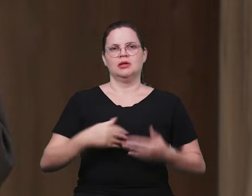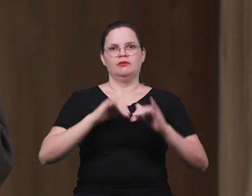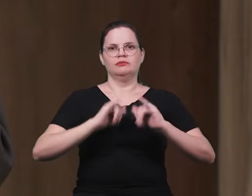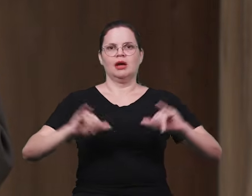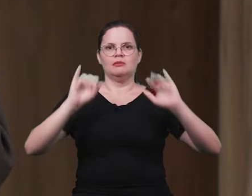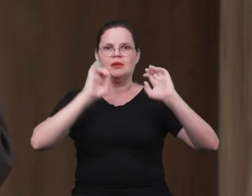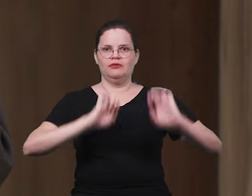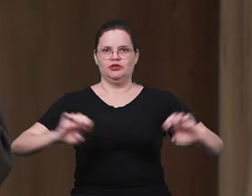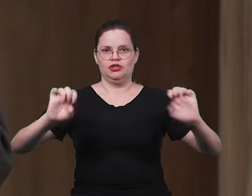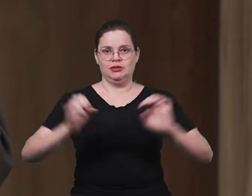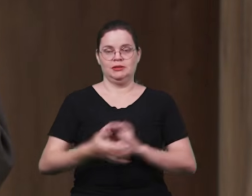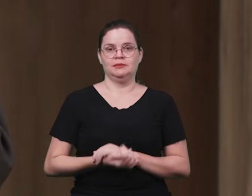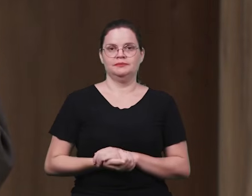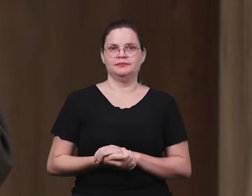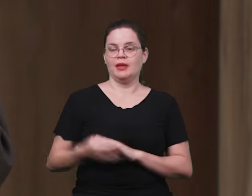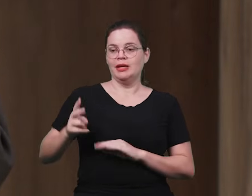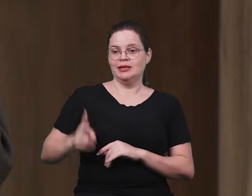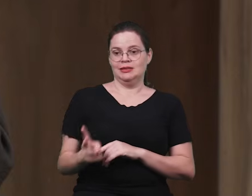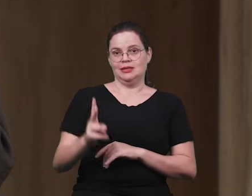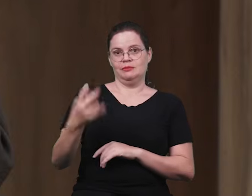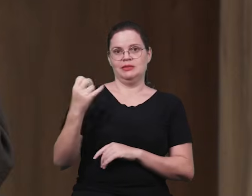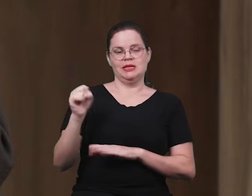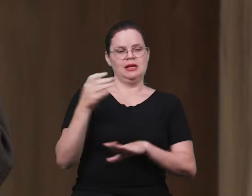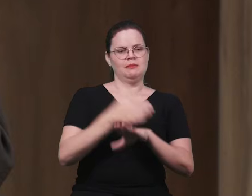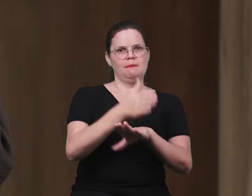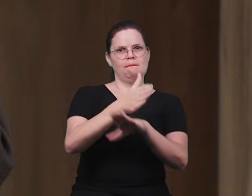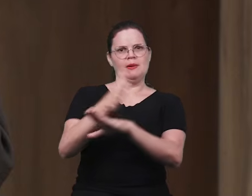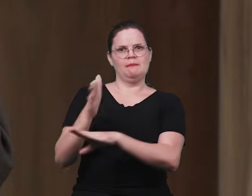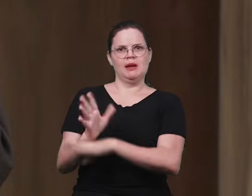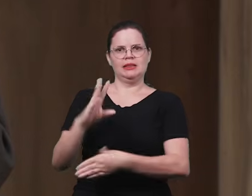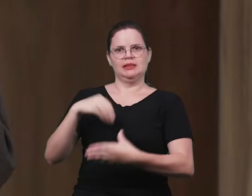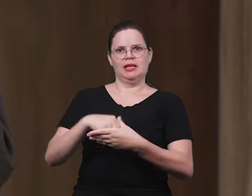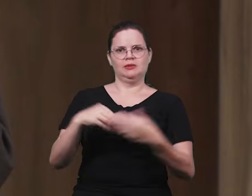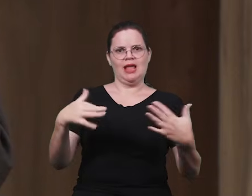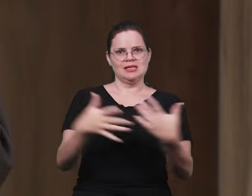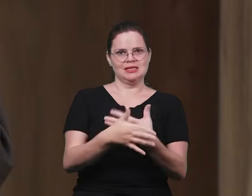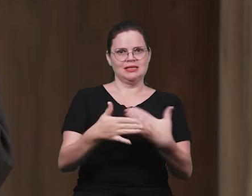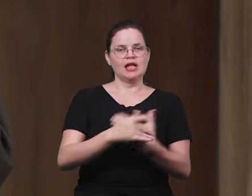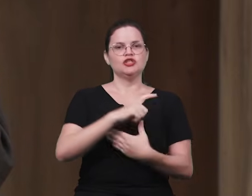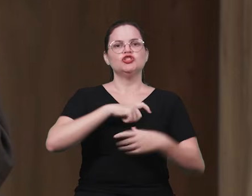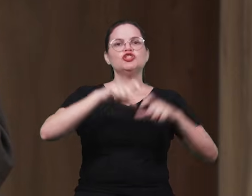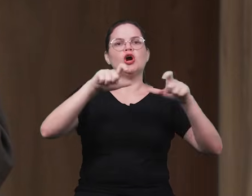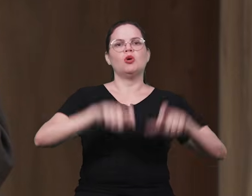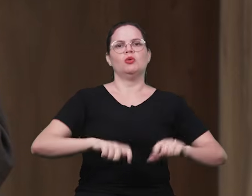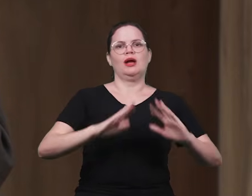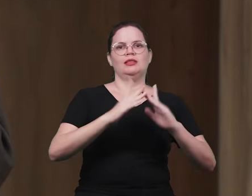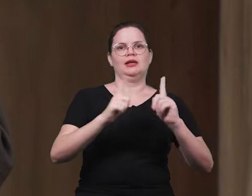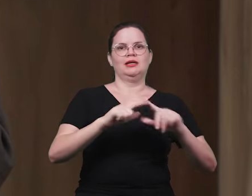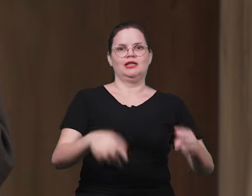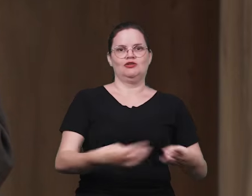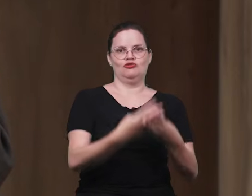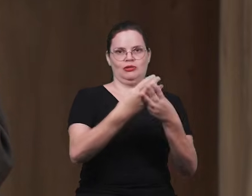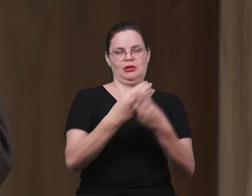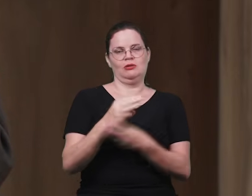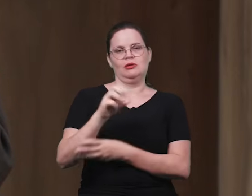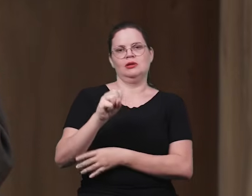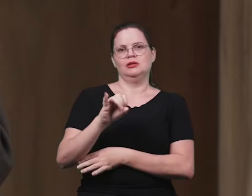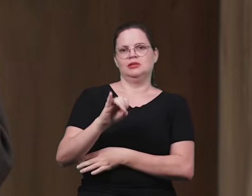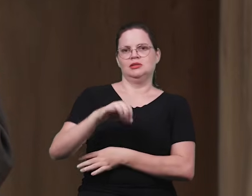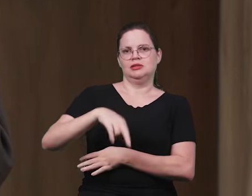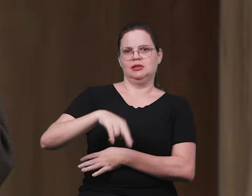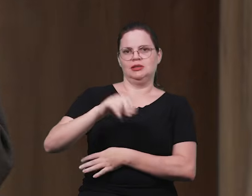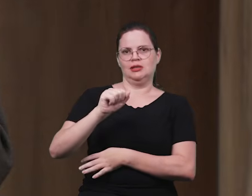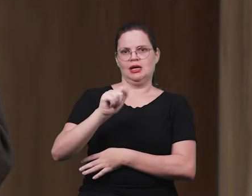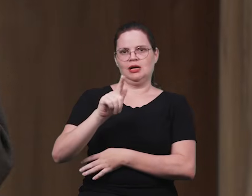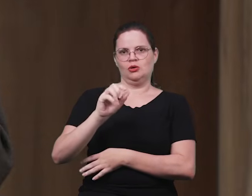Em cada cidade que ele chegava, geralmente tinha uma sinagoga, que era o lugar de reunião dos judeus. Que o Evangelho